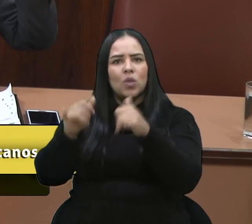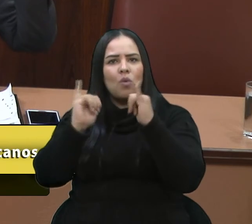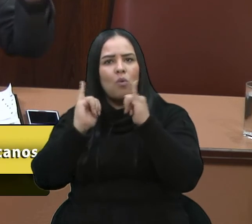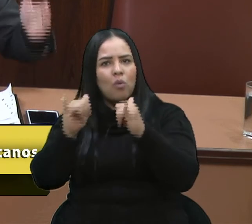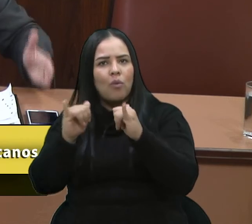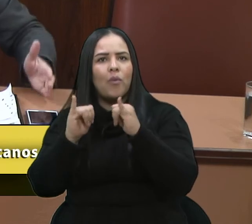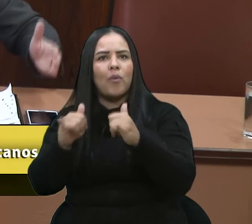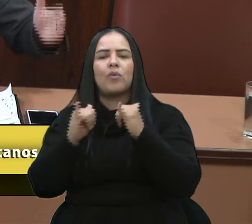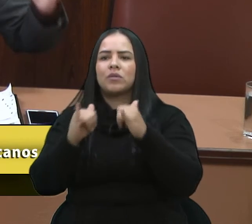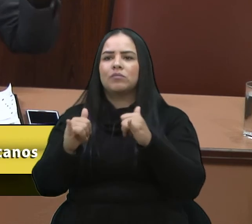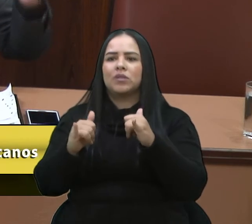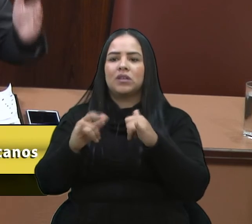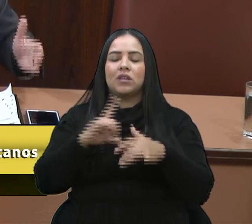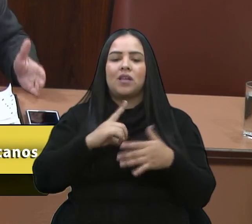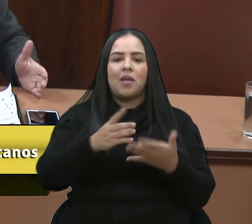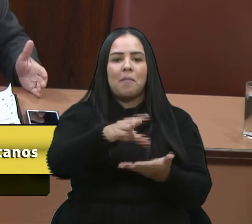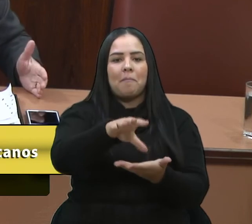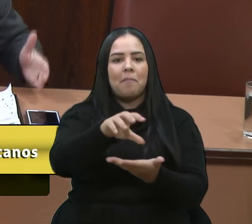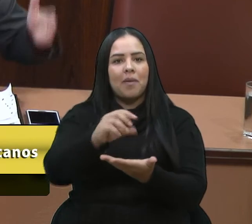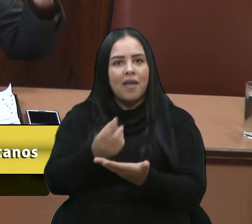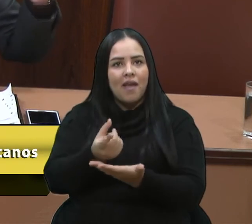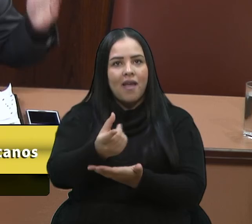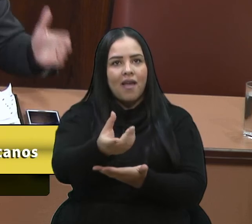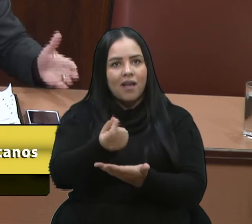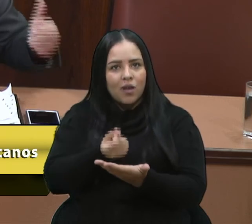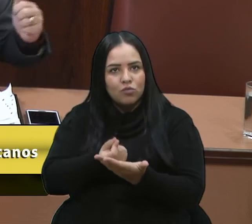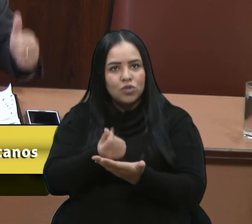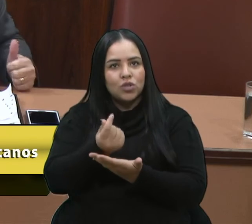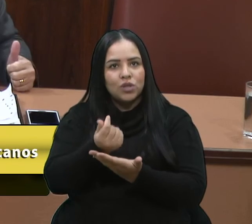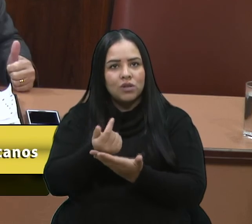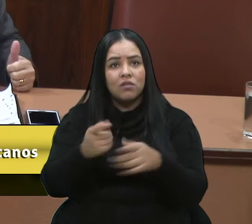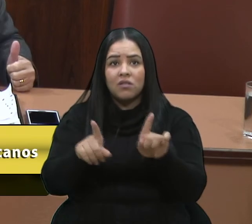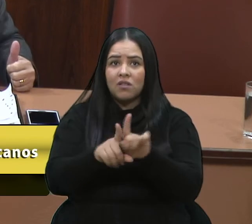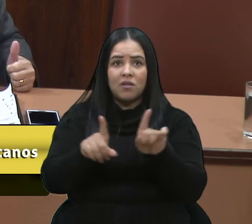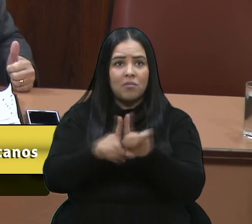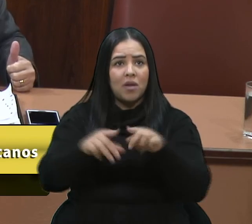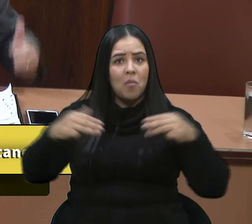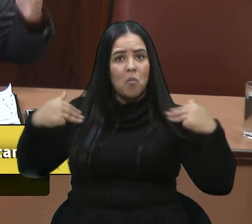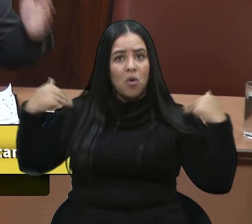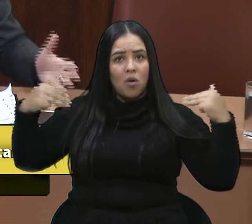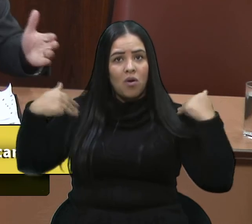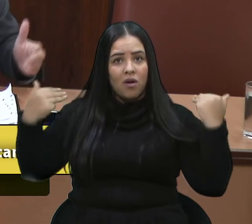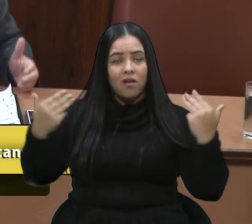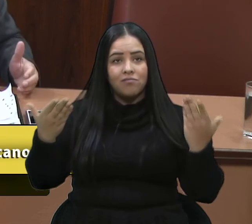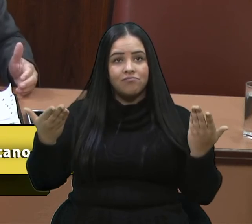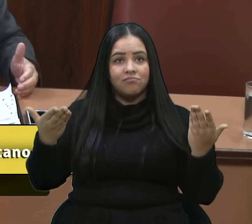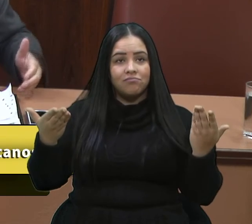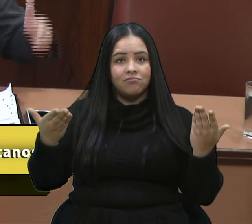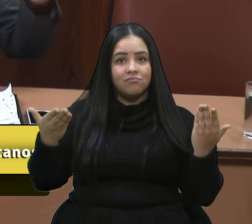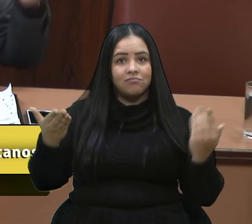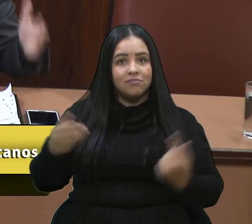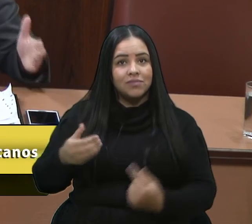os cobradores, os motoristas, não seria também prioridade? Claro que sim,